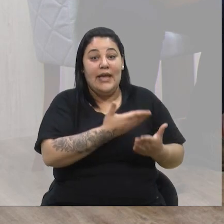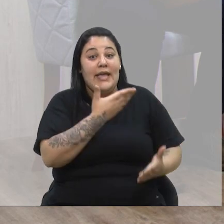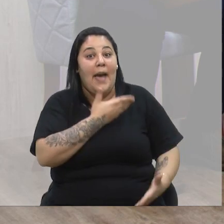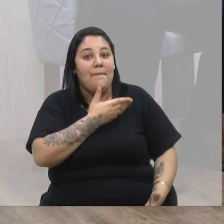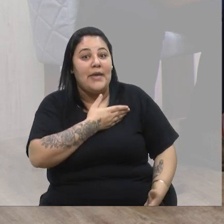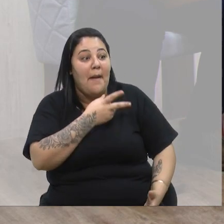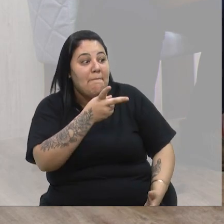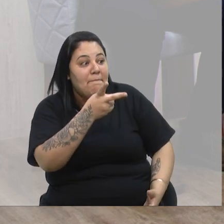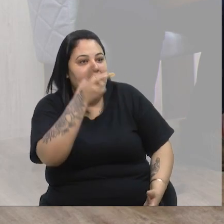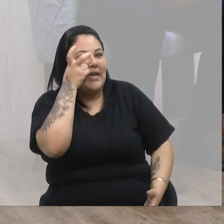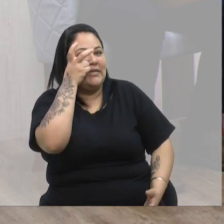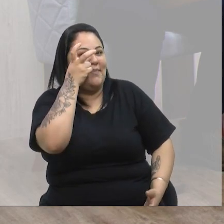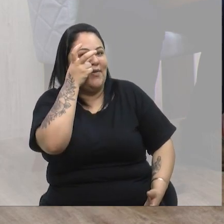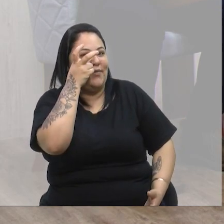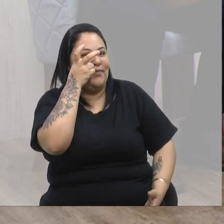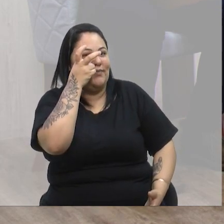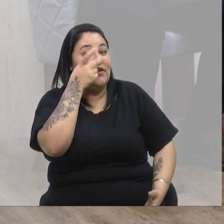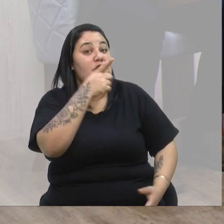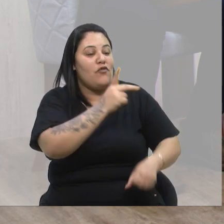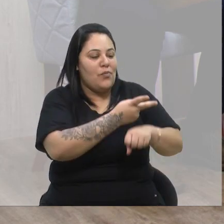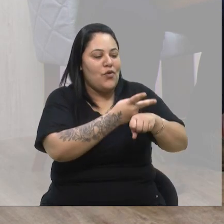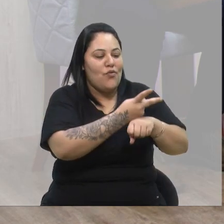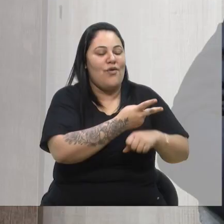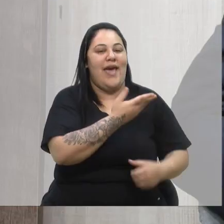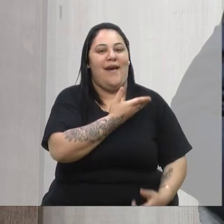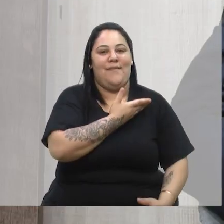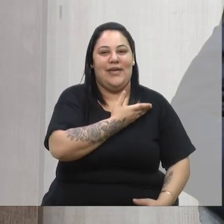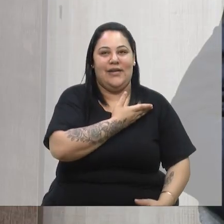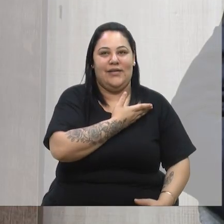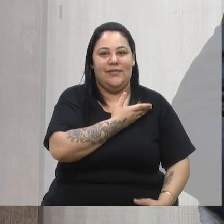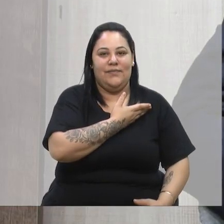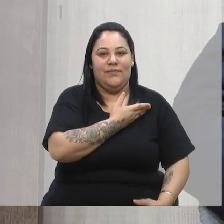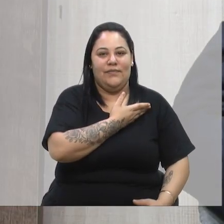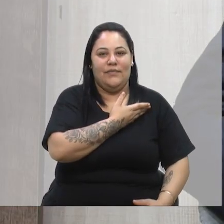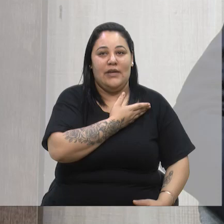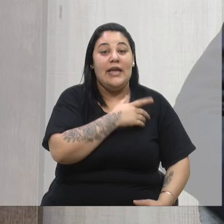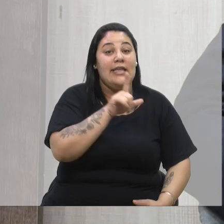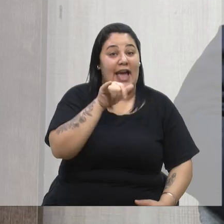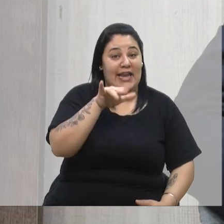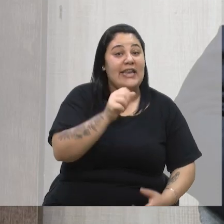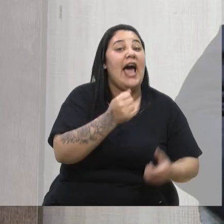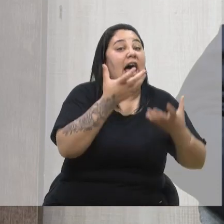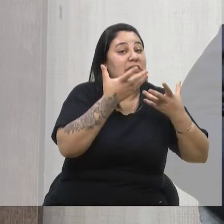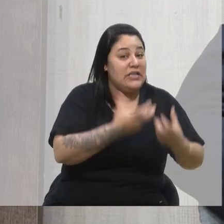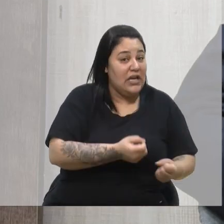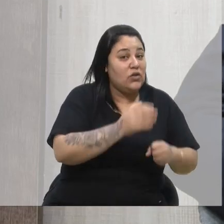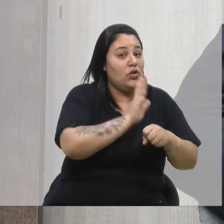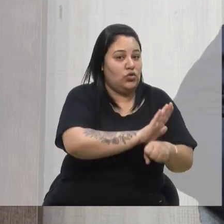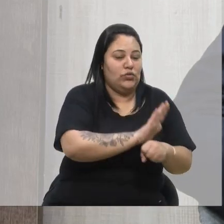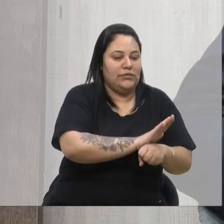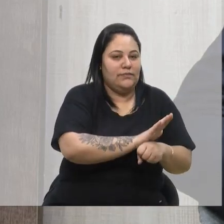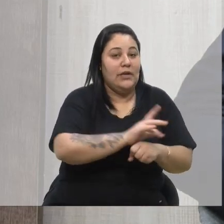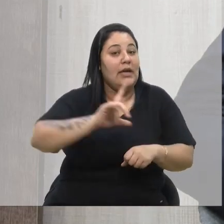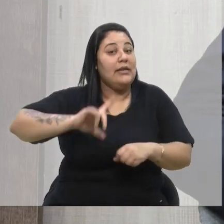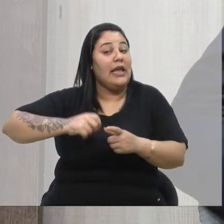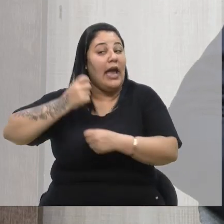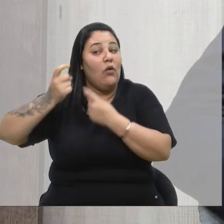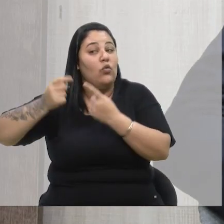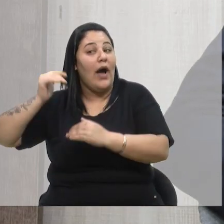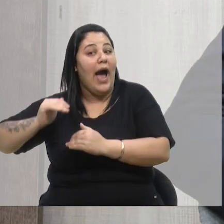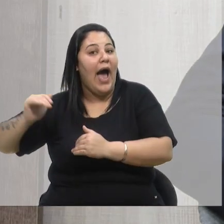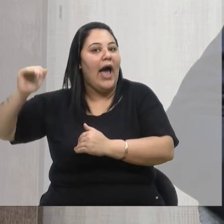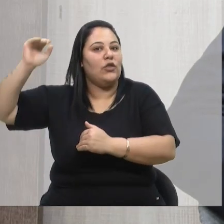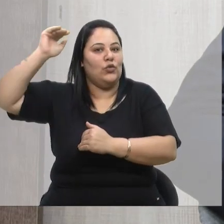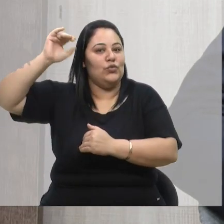que foi socorrer, a amiga se sensibilizou. Sim, mas aceitou ajuda. Mas aceitou ajuda, exatamente. Isso é um fator que muitos